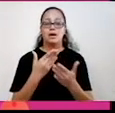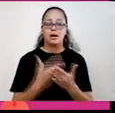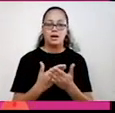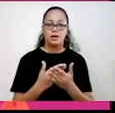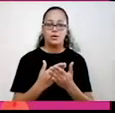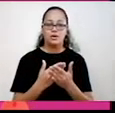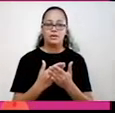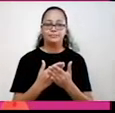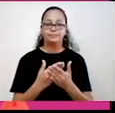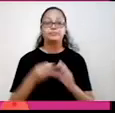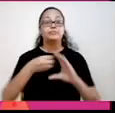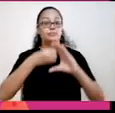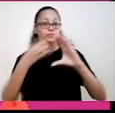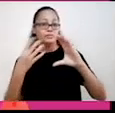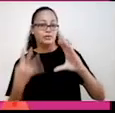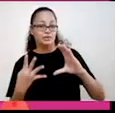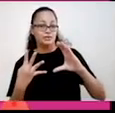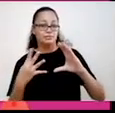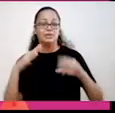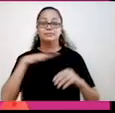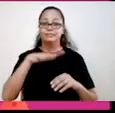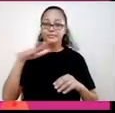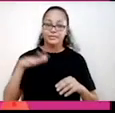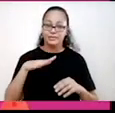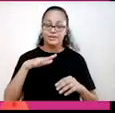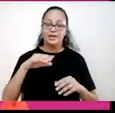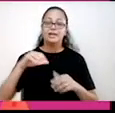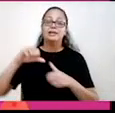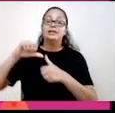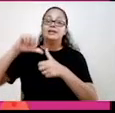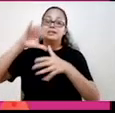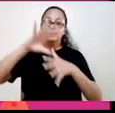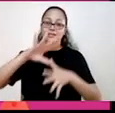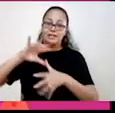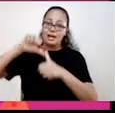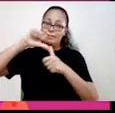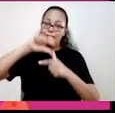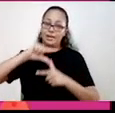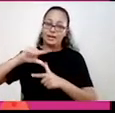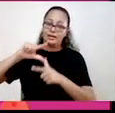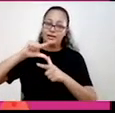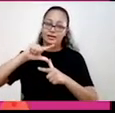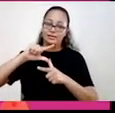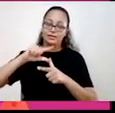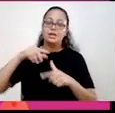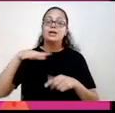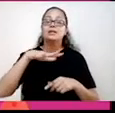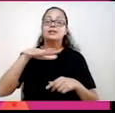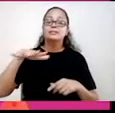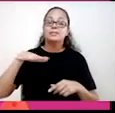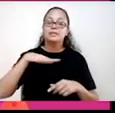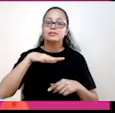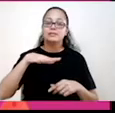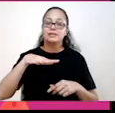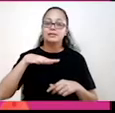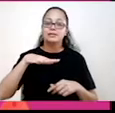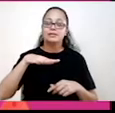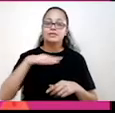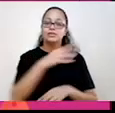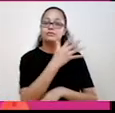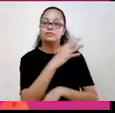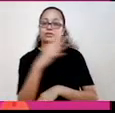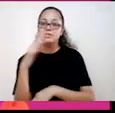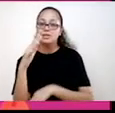falamos sobre os aspectos naturais, os tipos de clima, né, da América Latina e sobre as paisagens vegetais. Hoje nós